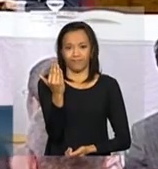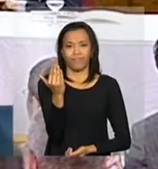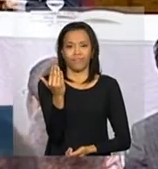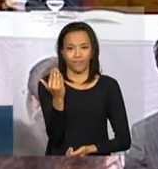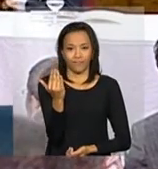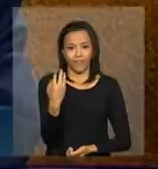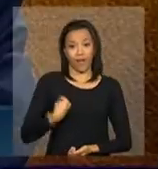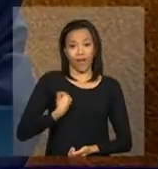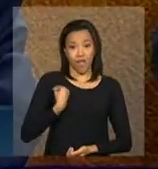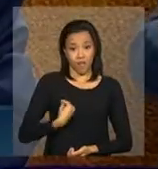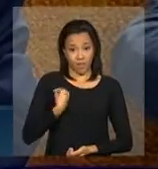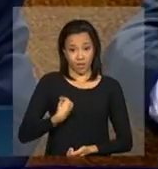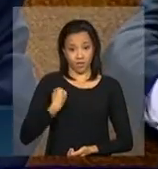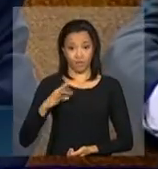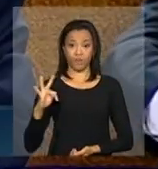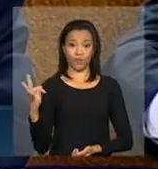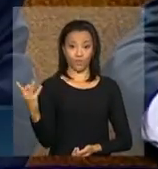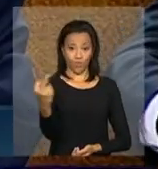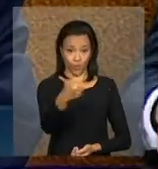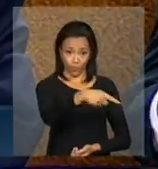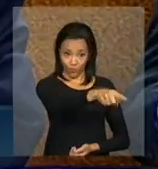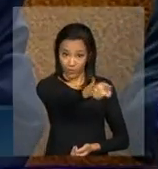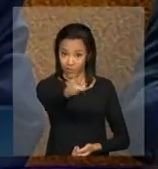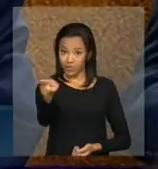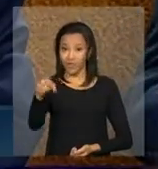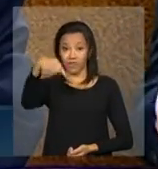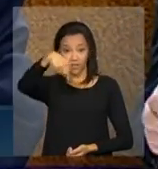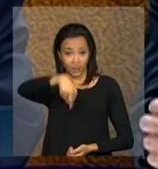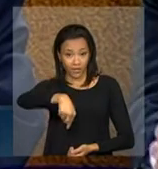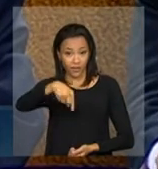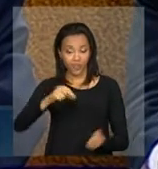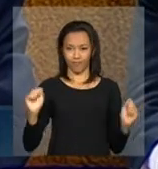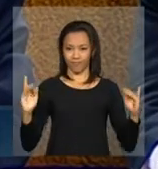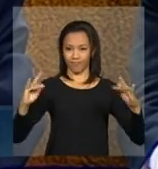a presença de todos vocês e todas aqui,